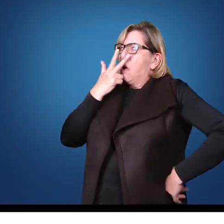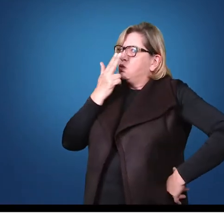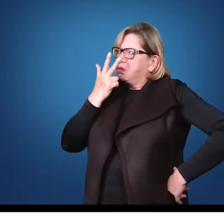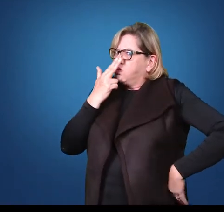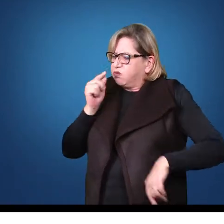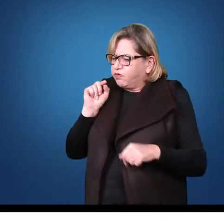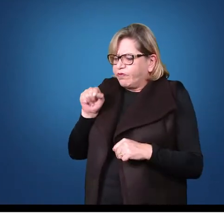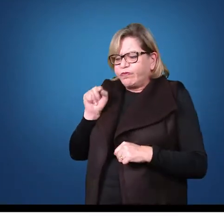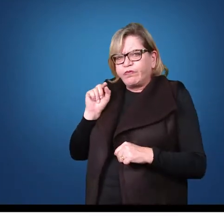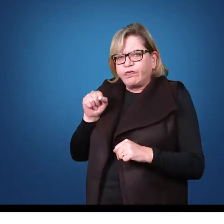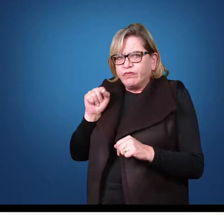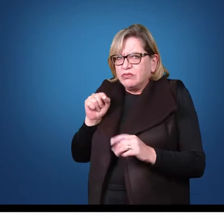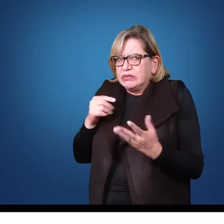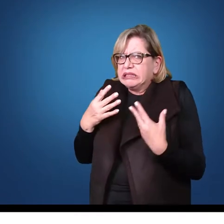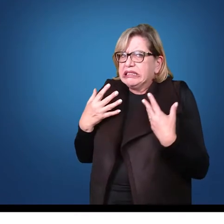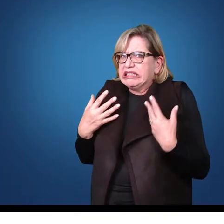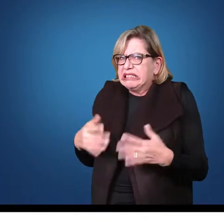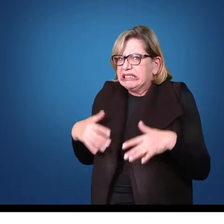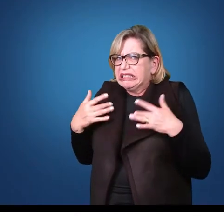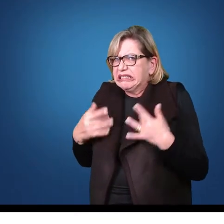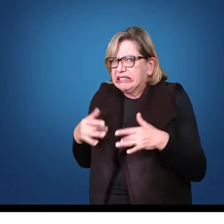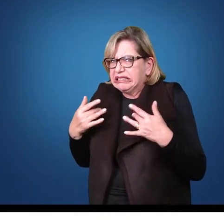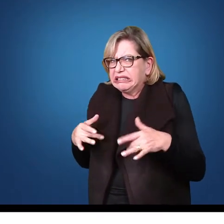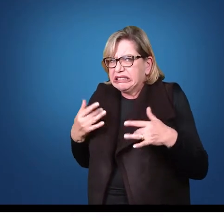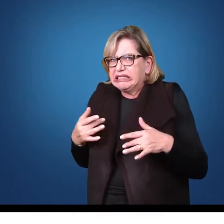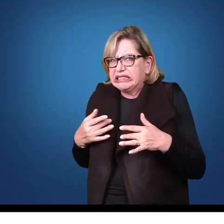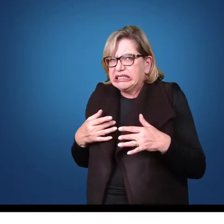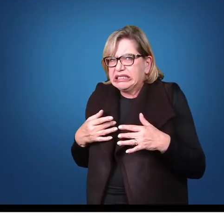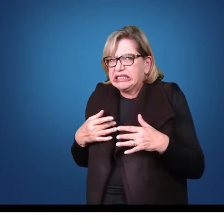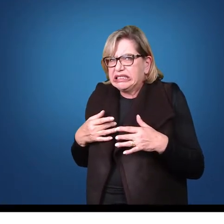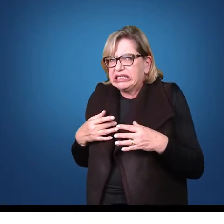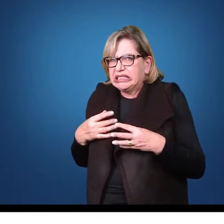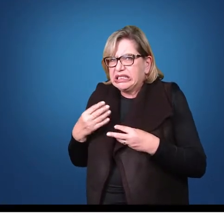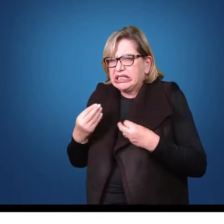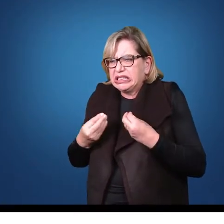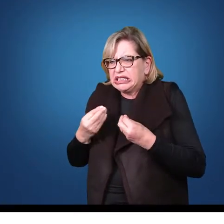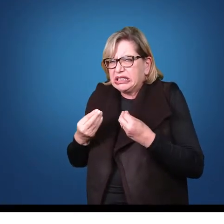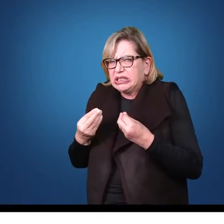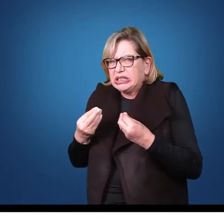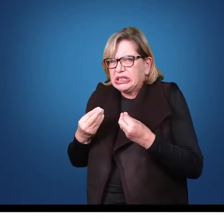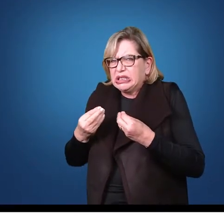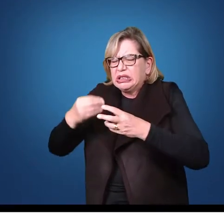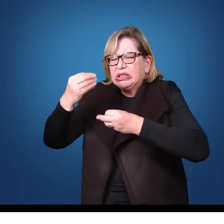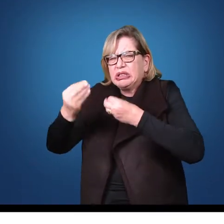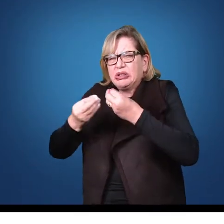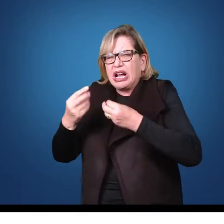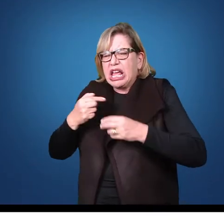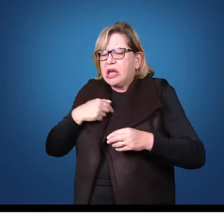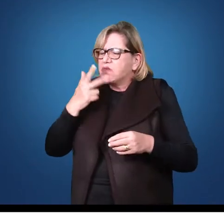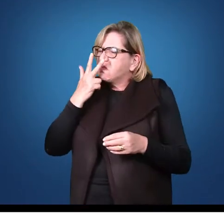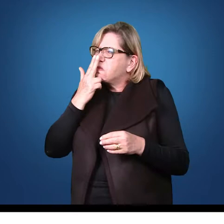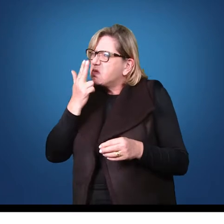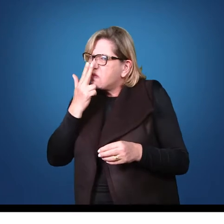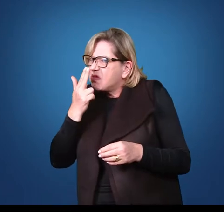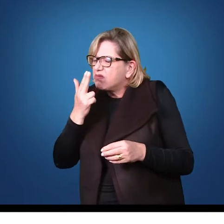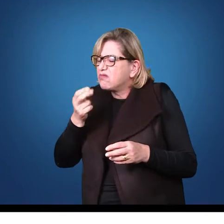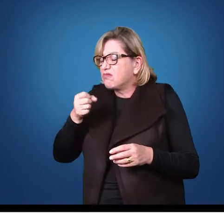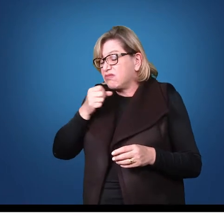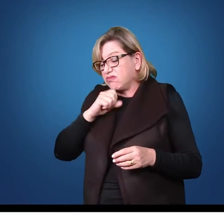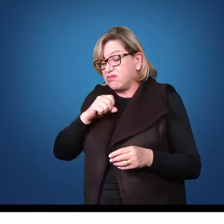acho que vovô do céu, aí da terra, onde estão todas essas coisas aradas. Eu acho,